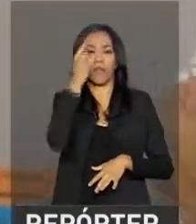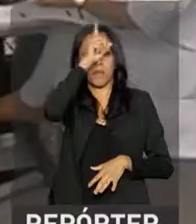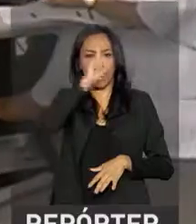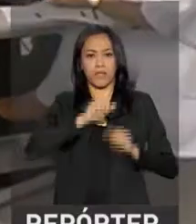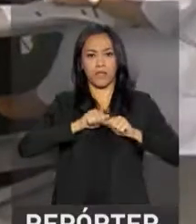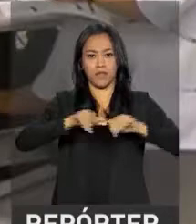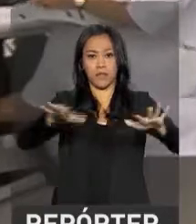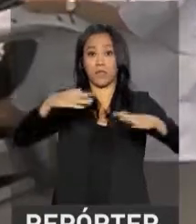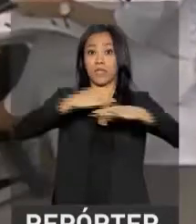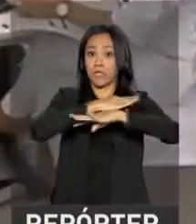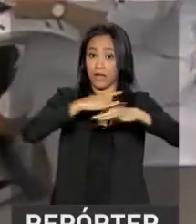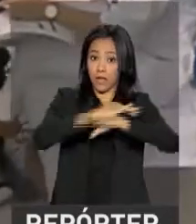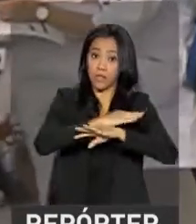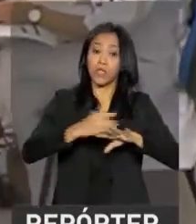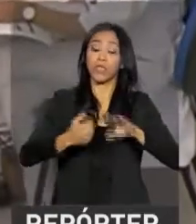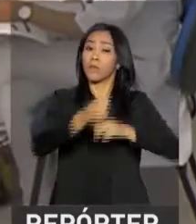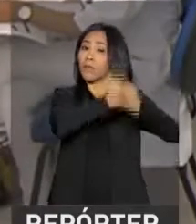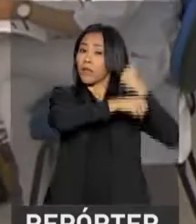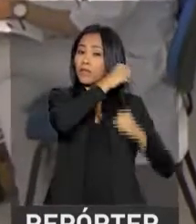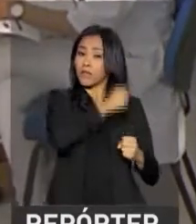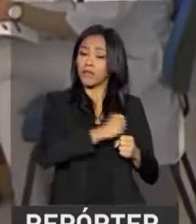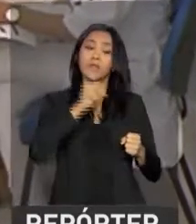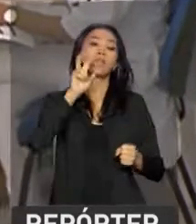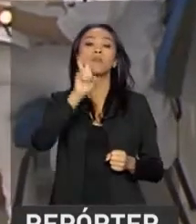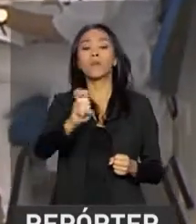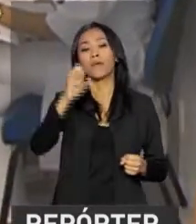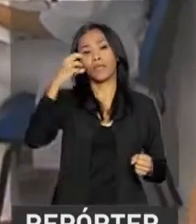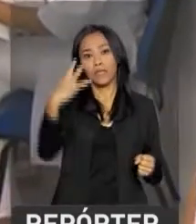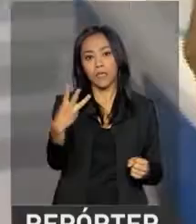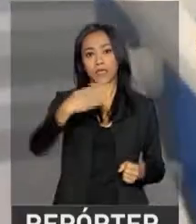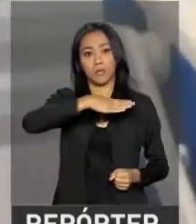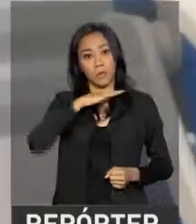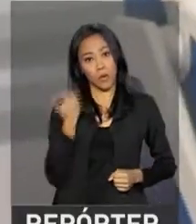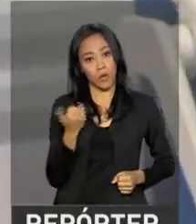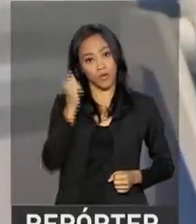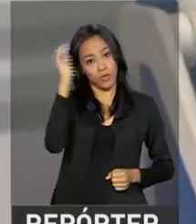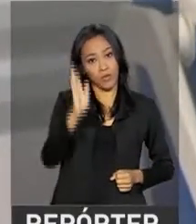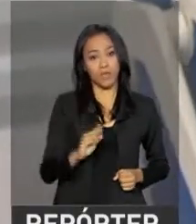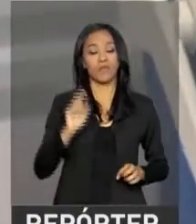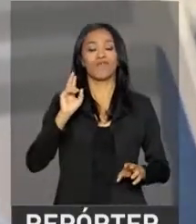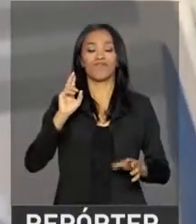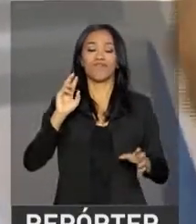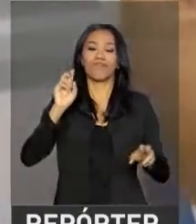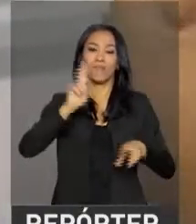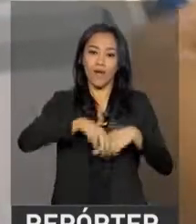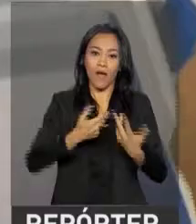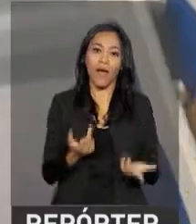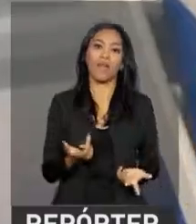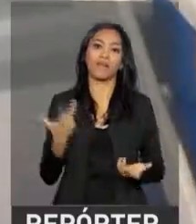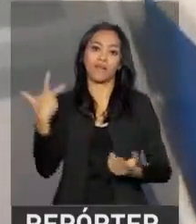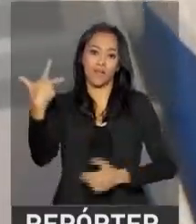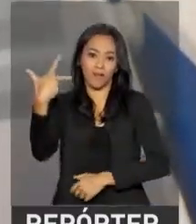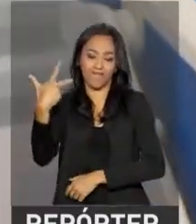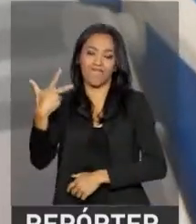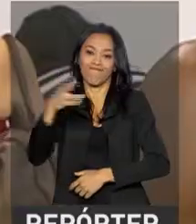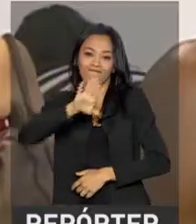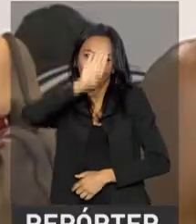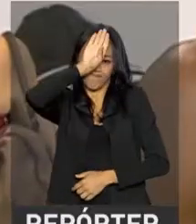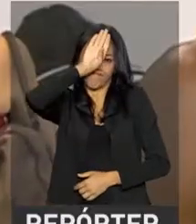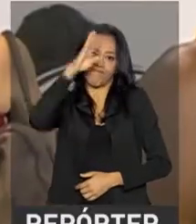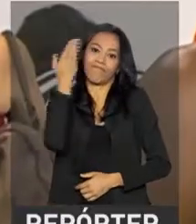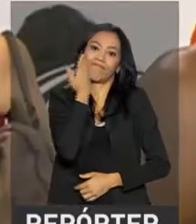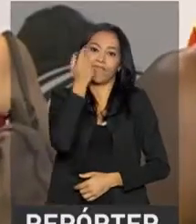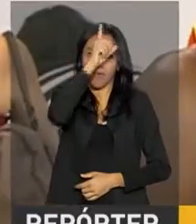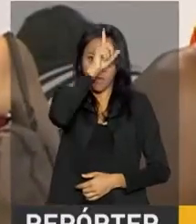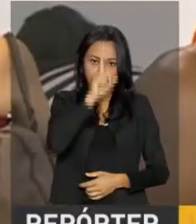foram registradas 53 mortes no brasil causadas pelo tipo silvestre da febre amarela eu